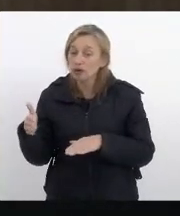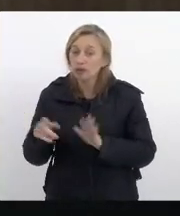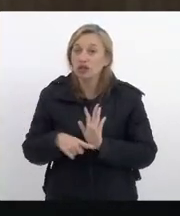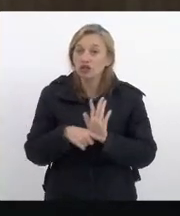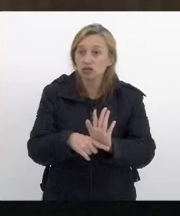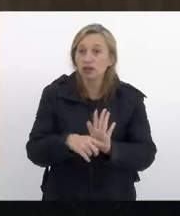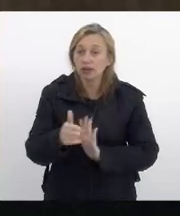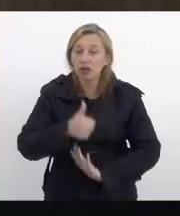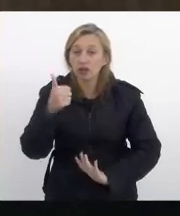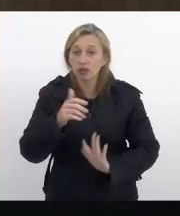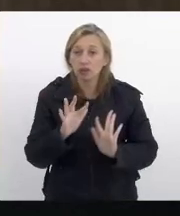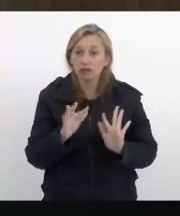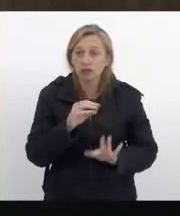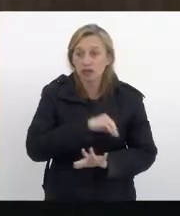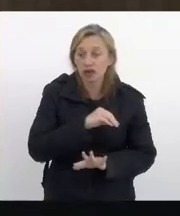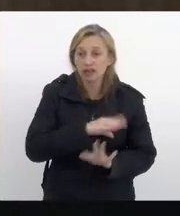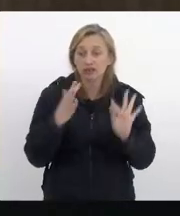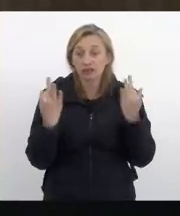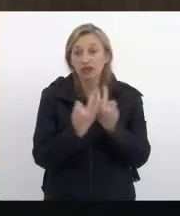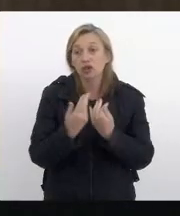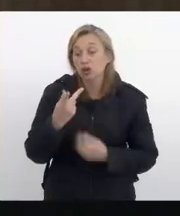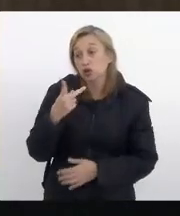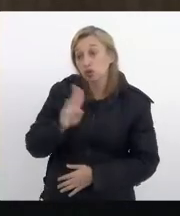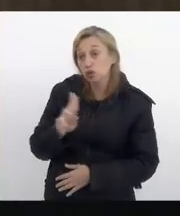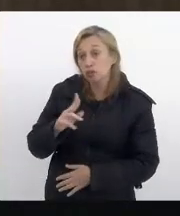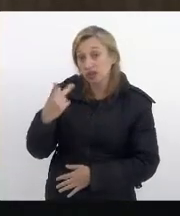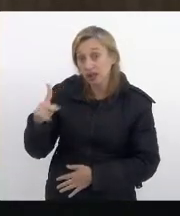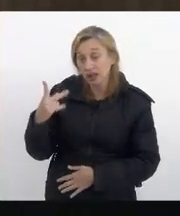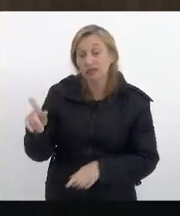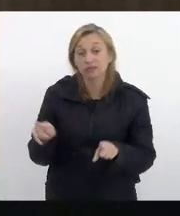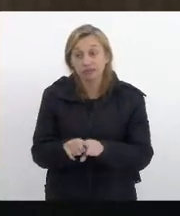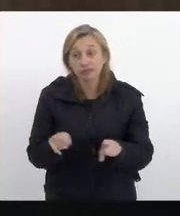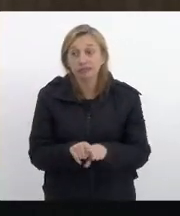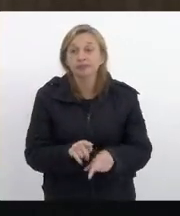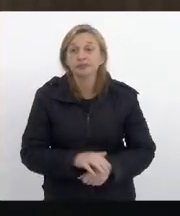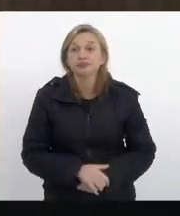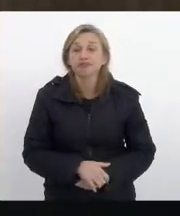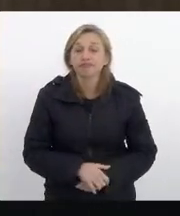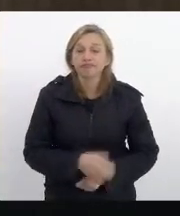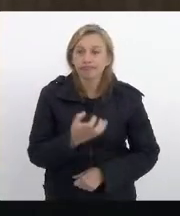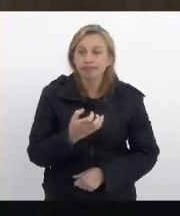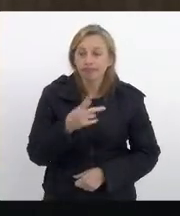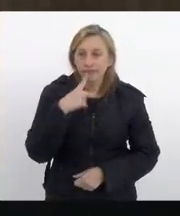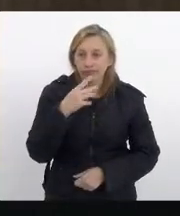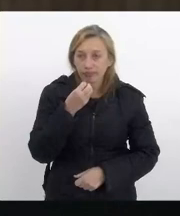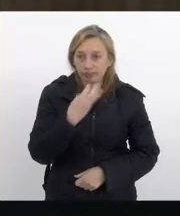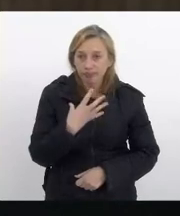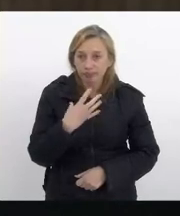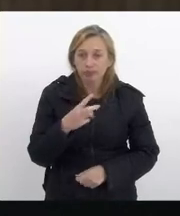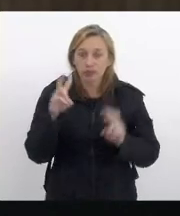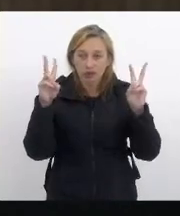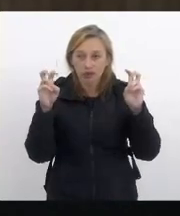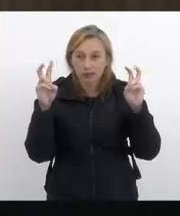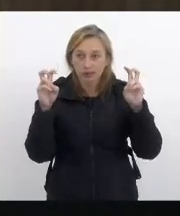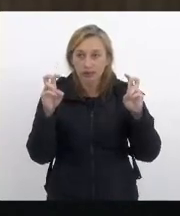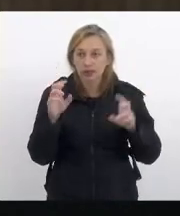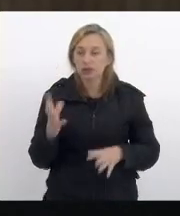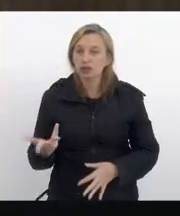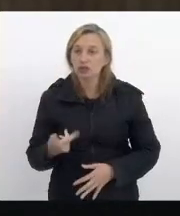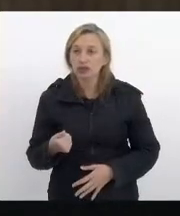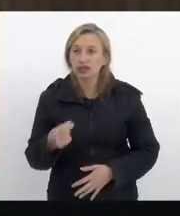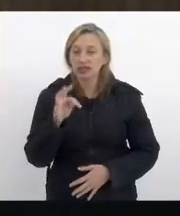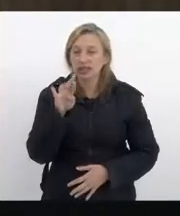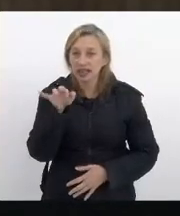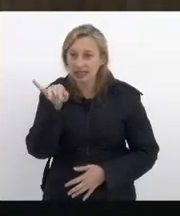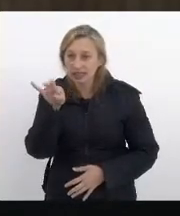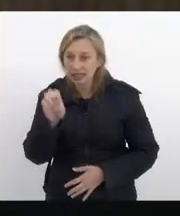da família. Então, eu falo em número delas, em nome delas também. Queria frisar bem a questão da paridade e